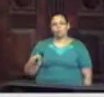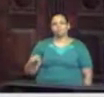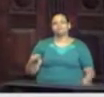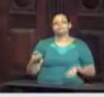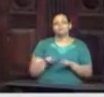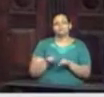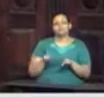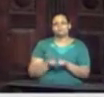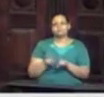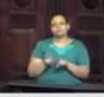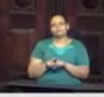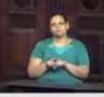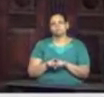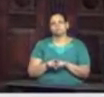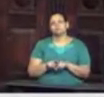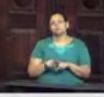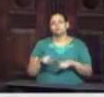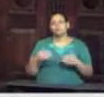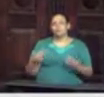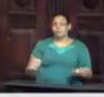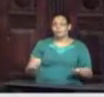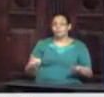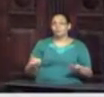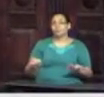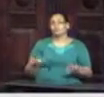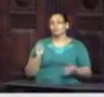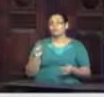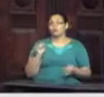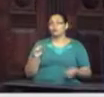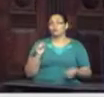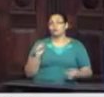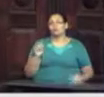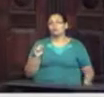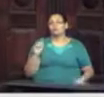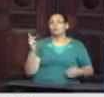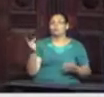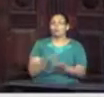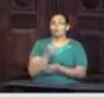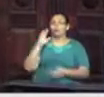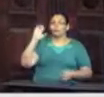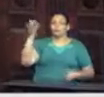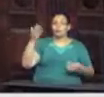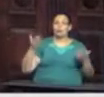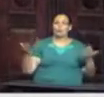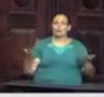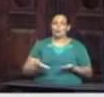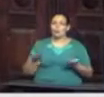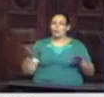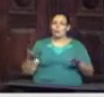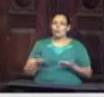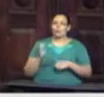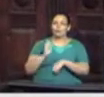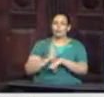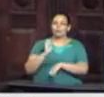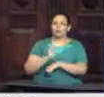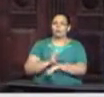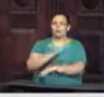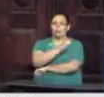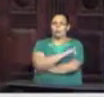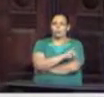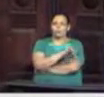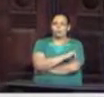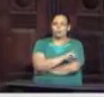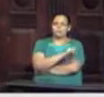também pelo Legislativo. Então, de maneira que o que está acontecendo hoje no Estado do Rio de